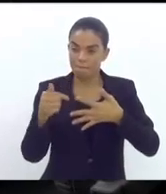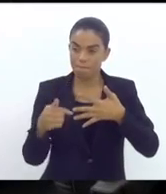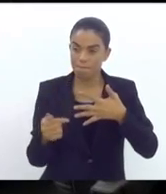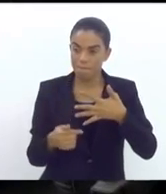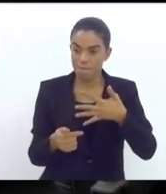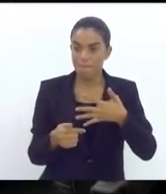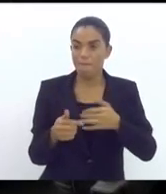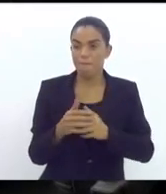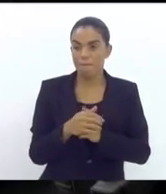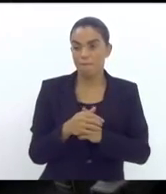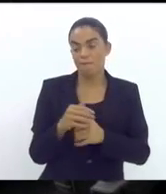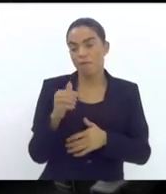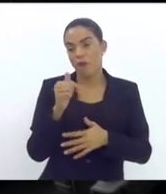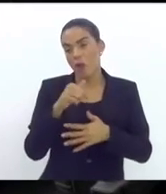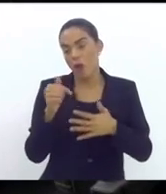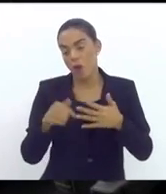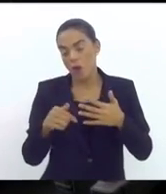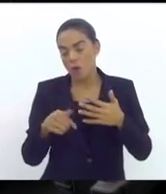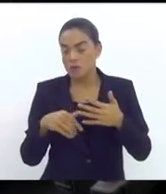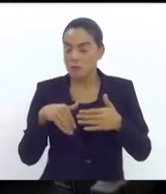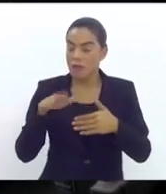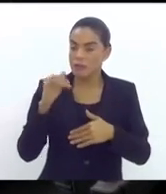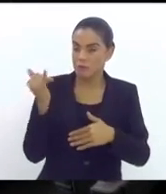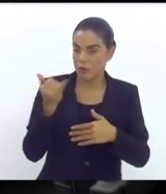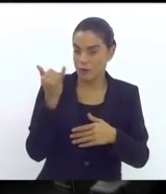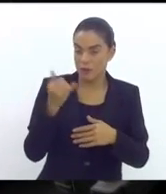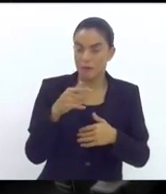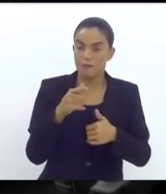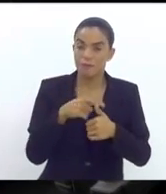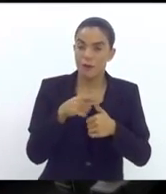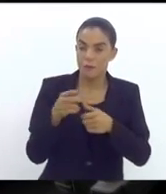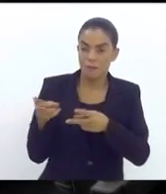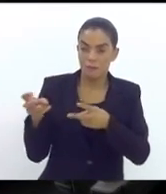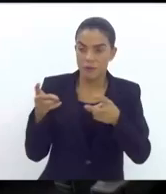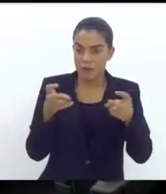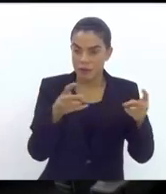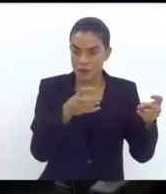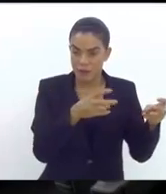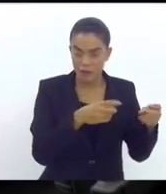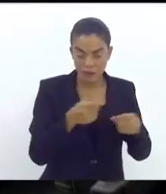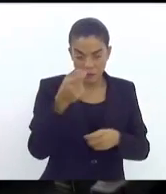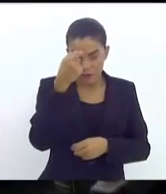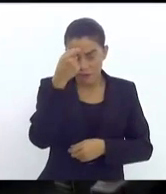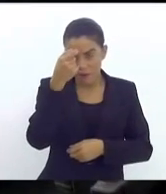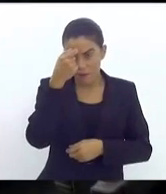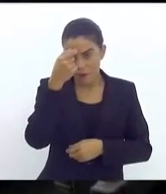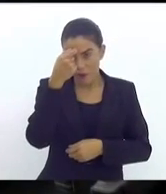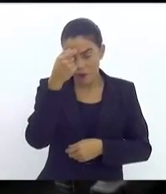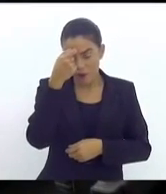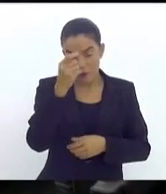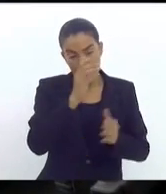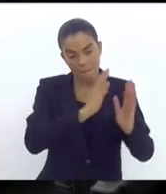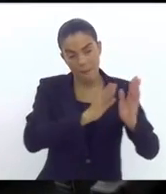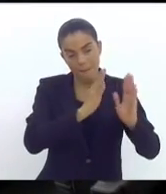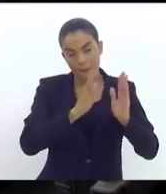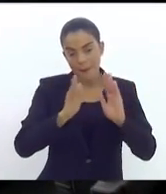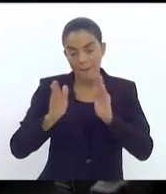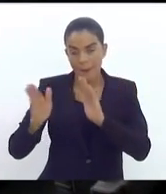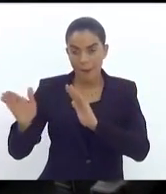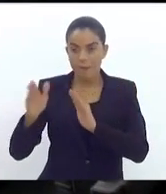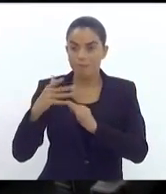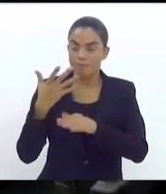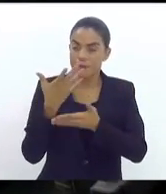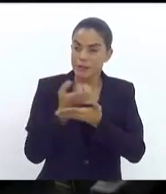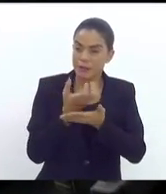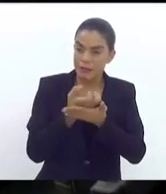que me parecem mais relevantes para esse debate. Os processos perceptivos, atencionais e de memória que formam parte da codificação de um evento também